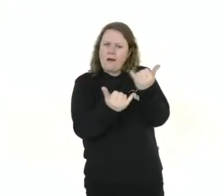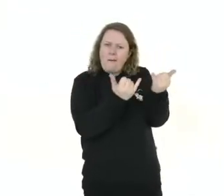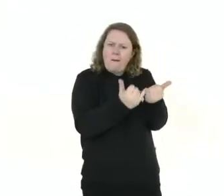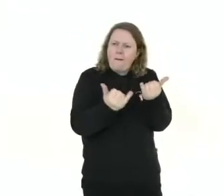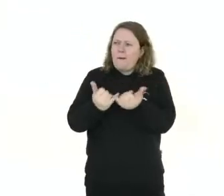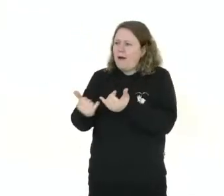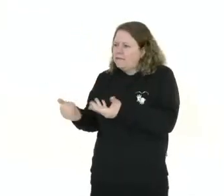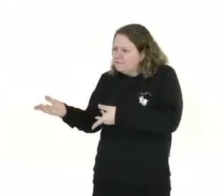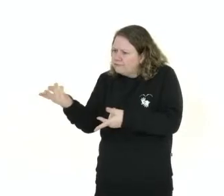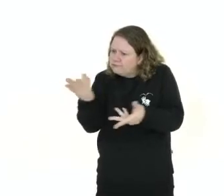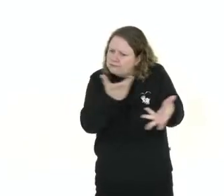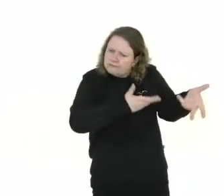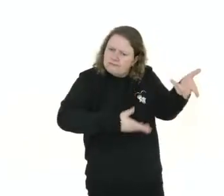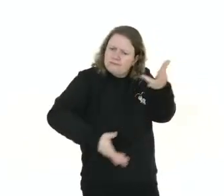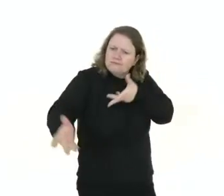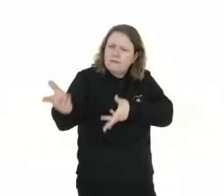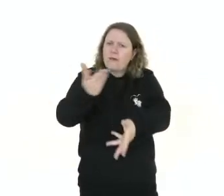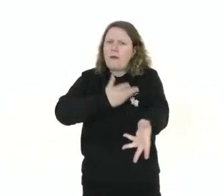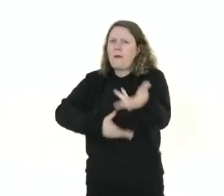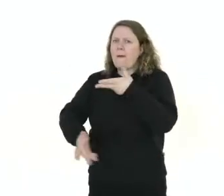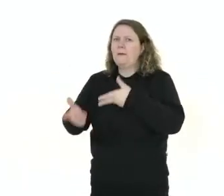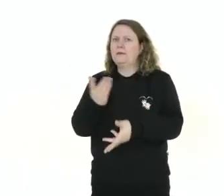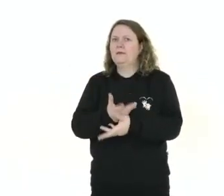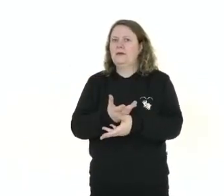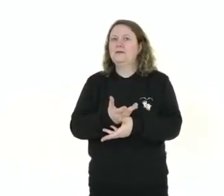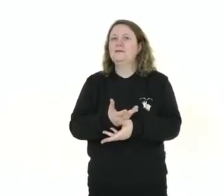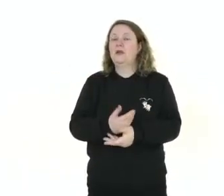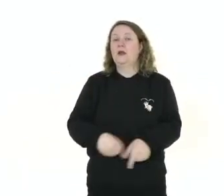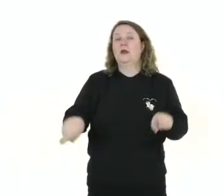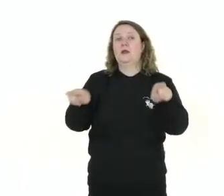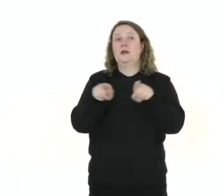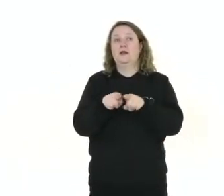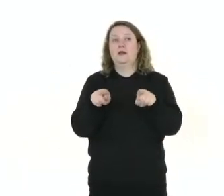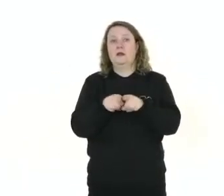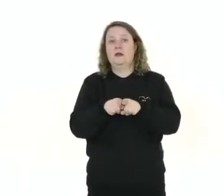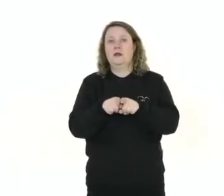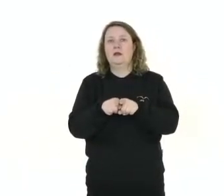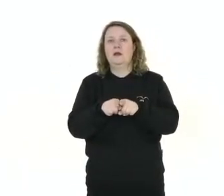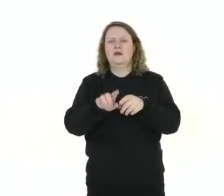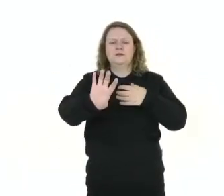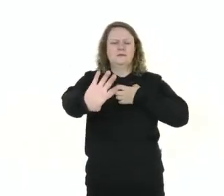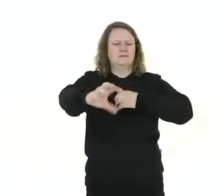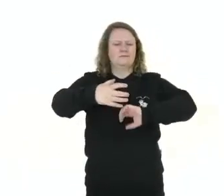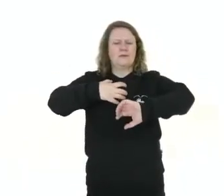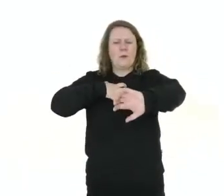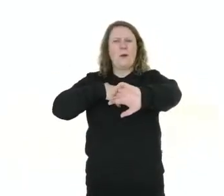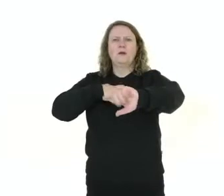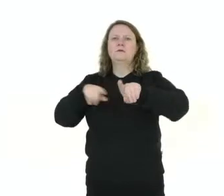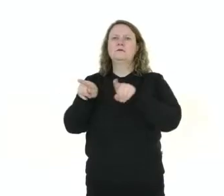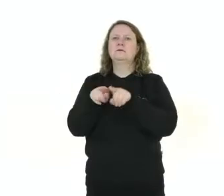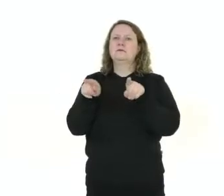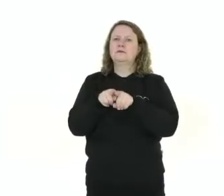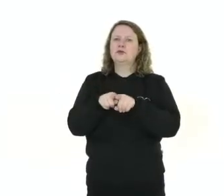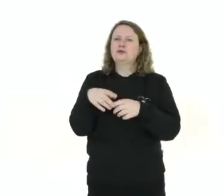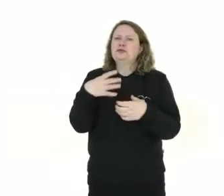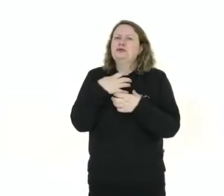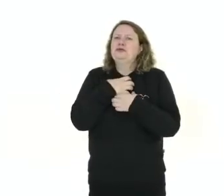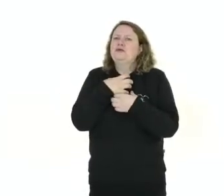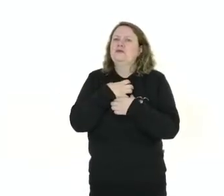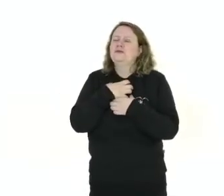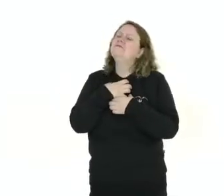ou concordância estavam em sintonia com ela. Figurado, reciprocidade, simpatia que faz com alguém,